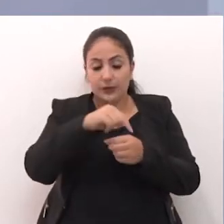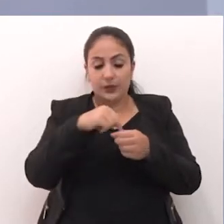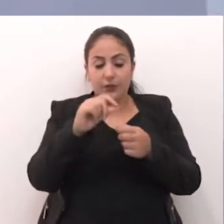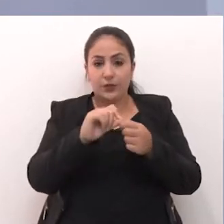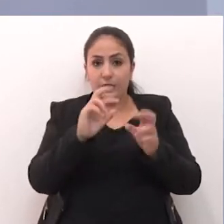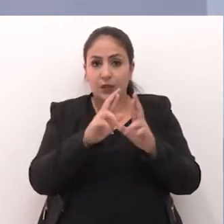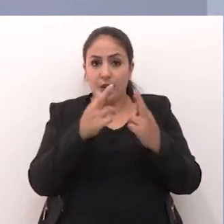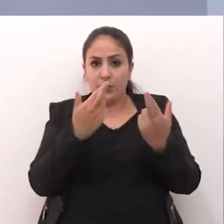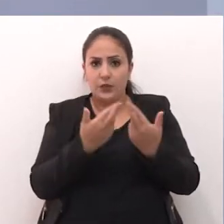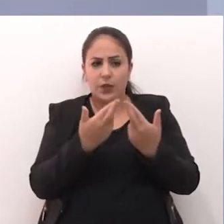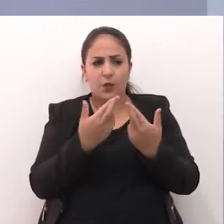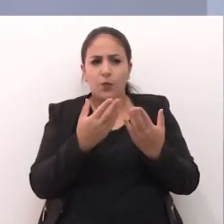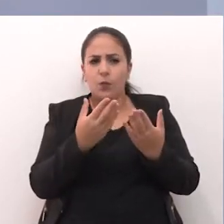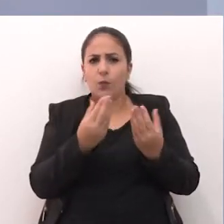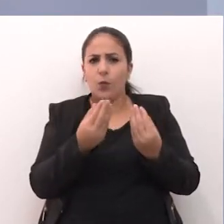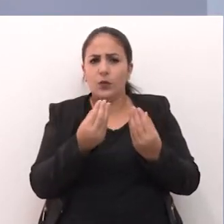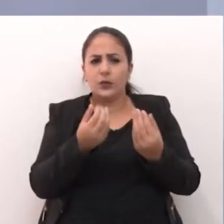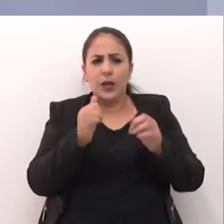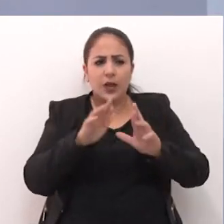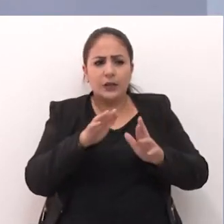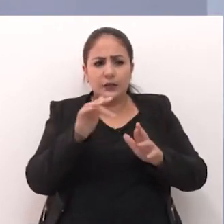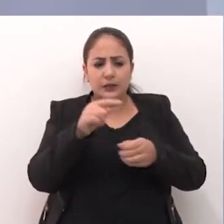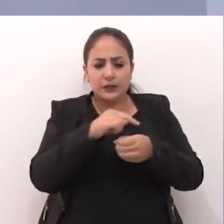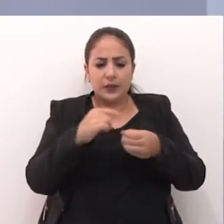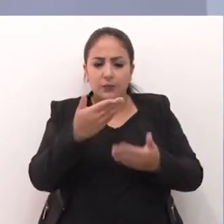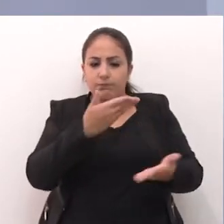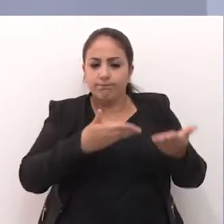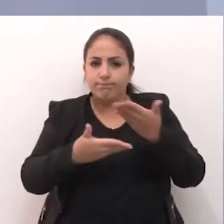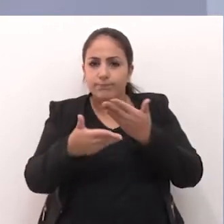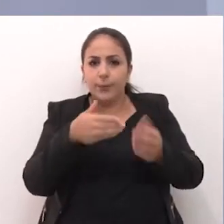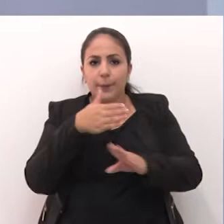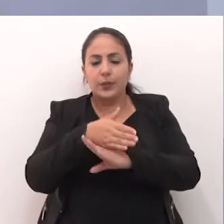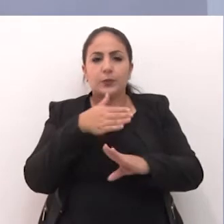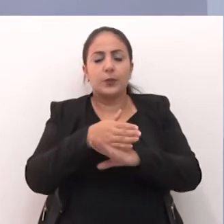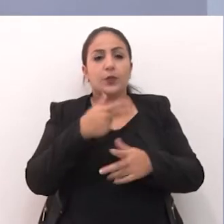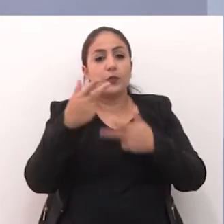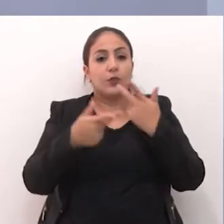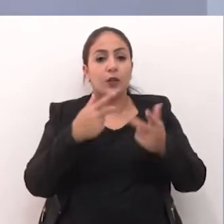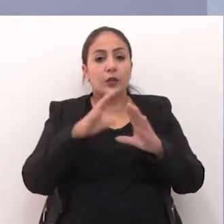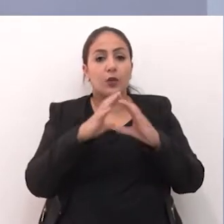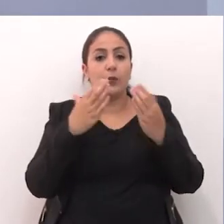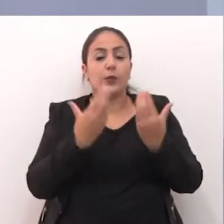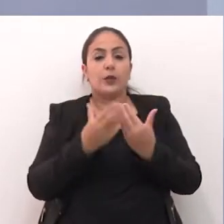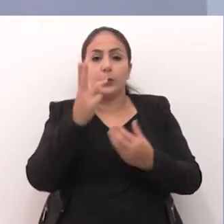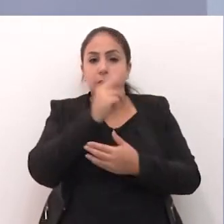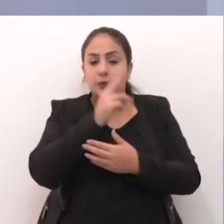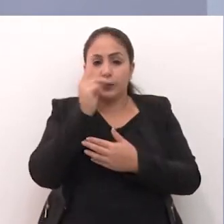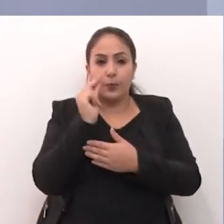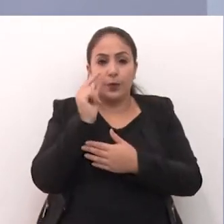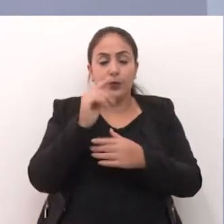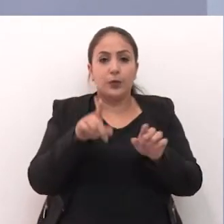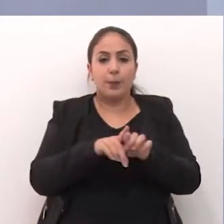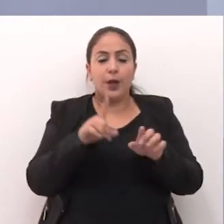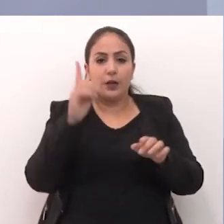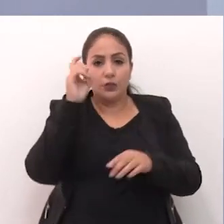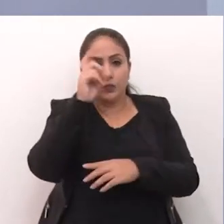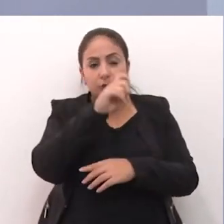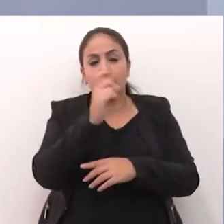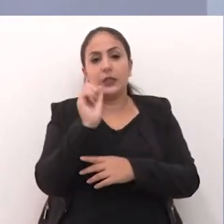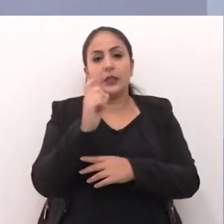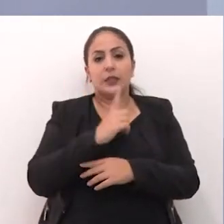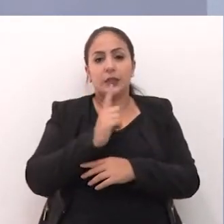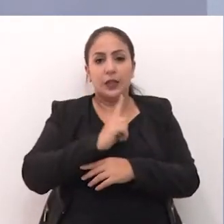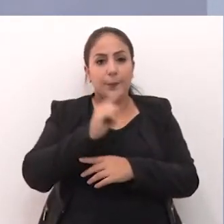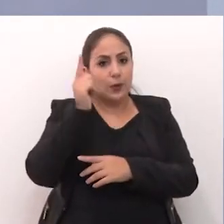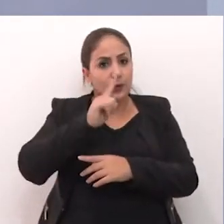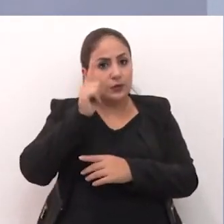Hospital da Cidade fez uma reunião que envolveu vários setores da cidade, relatando à comunidade municipal e regional as